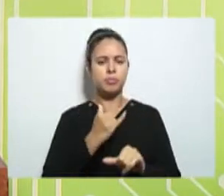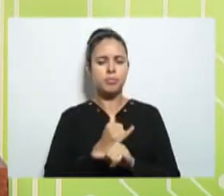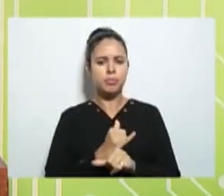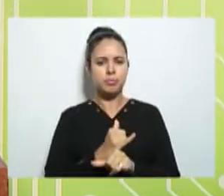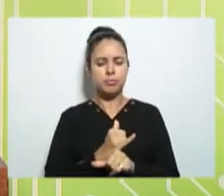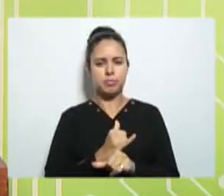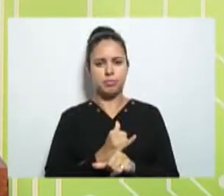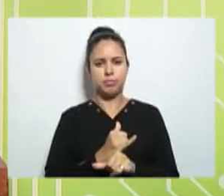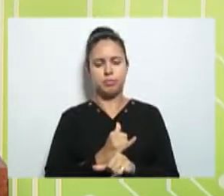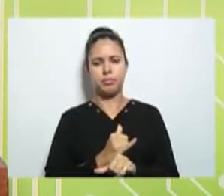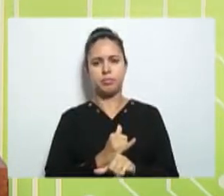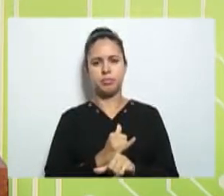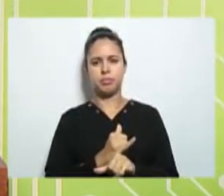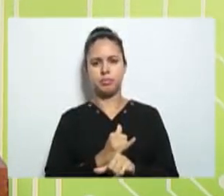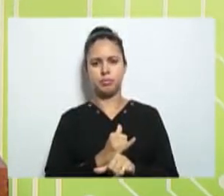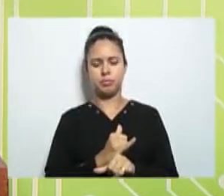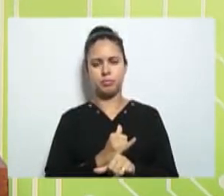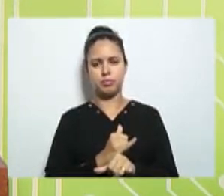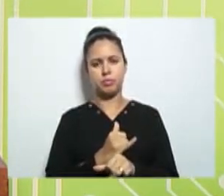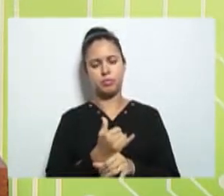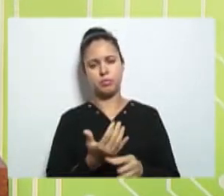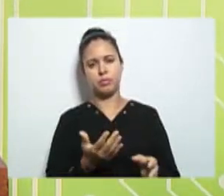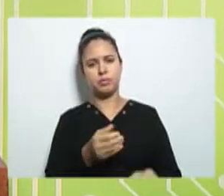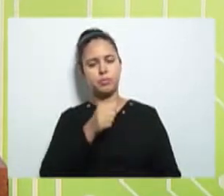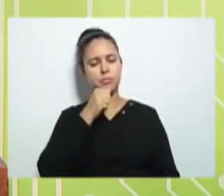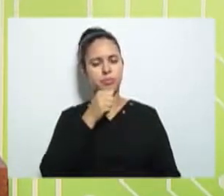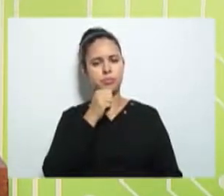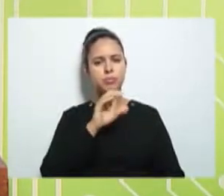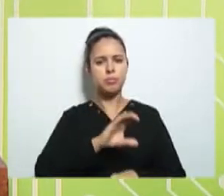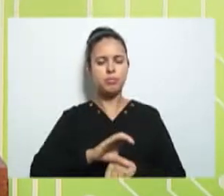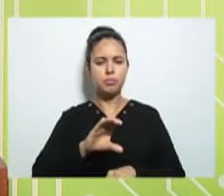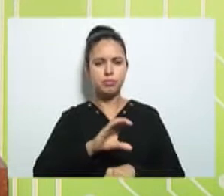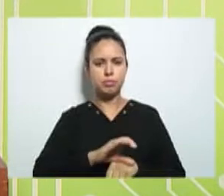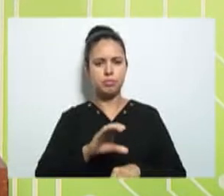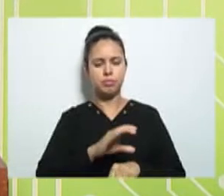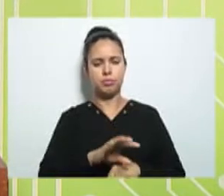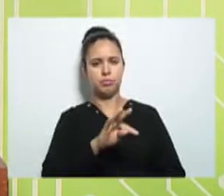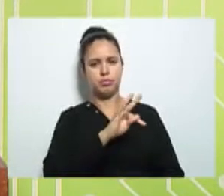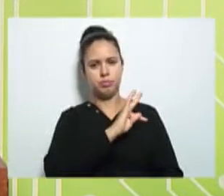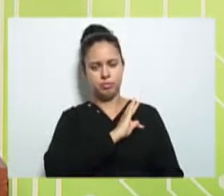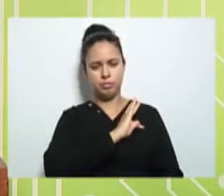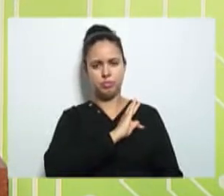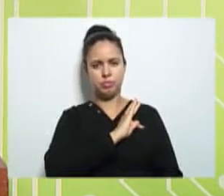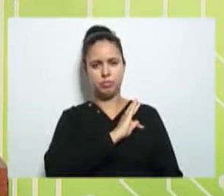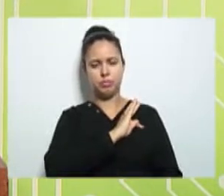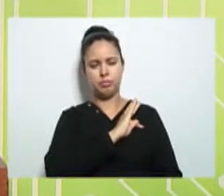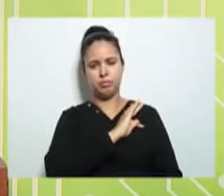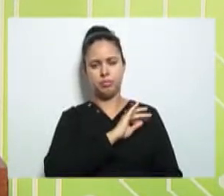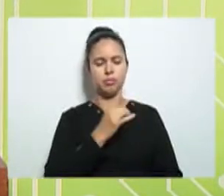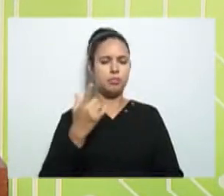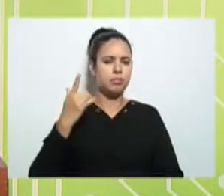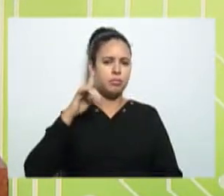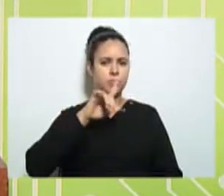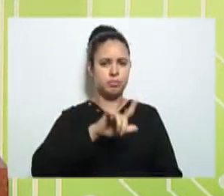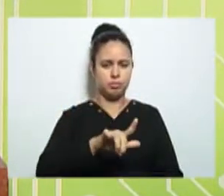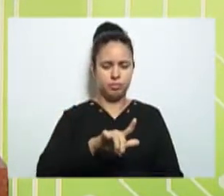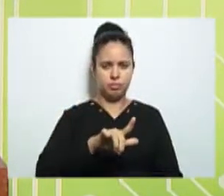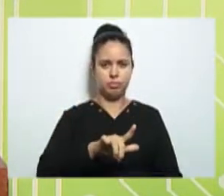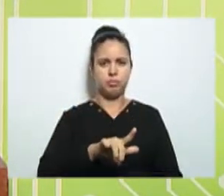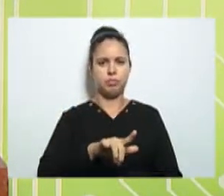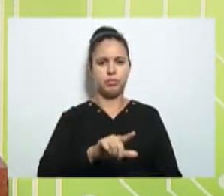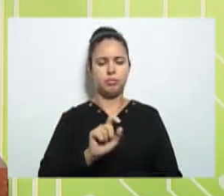ter sentado num curso técnico para isso. Tá? Às vezes vai buscando conhecimento na própria internet. Aí entra a questão